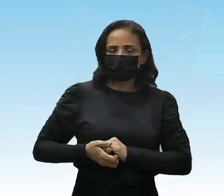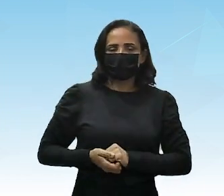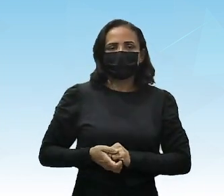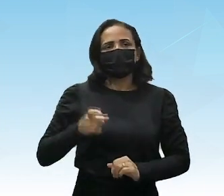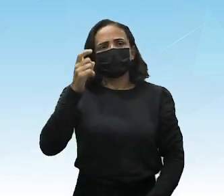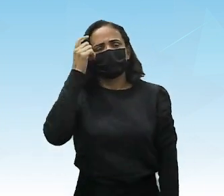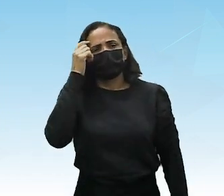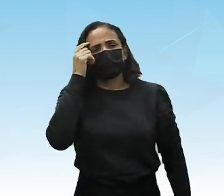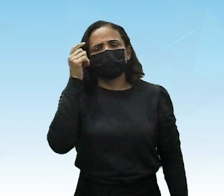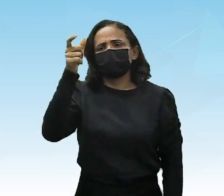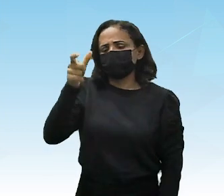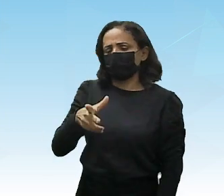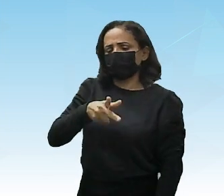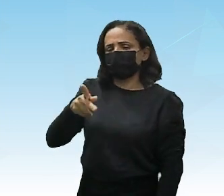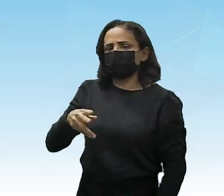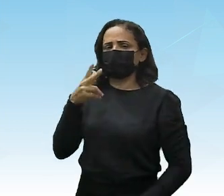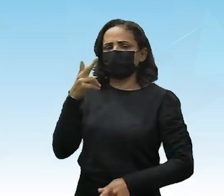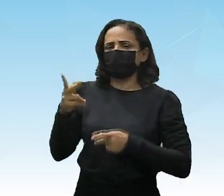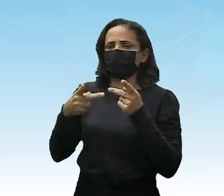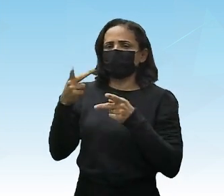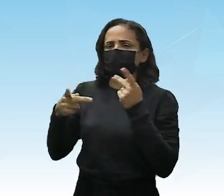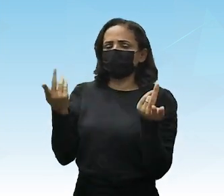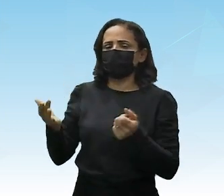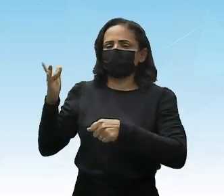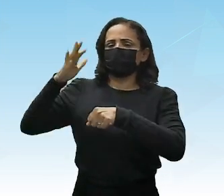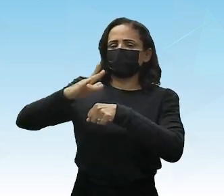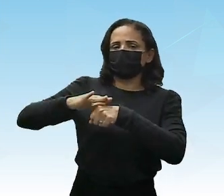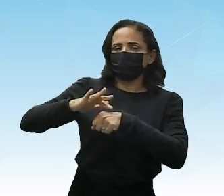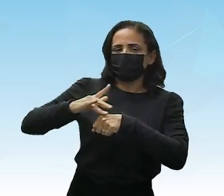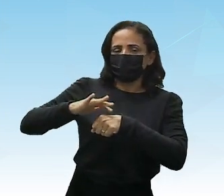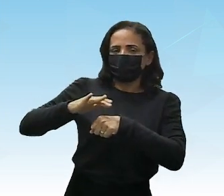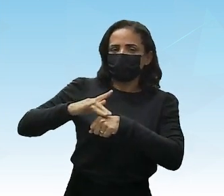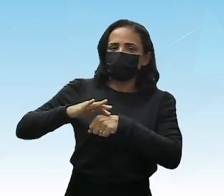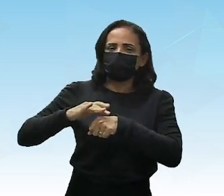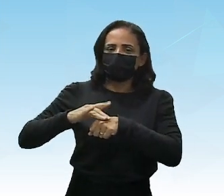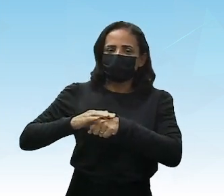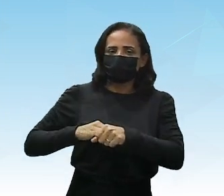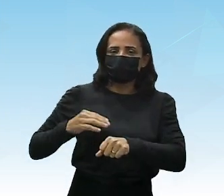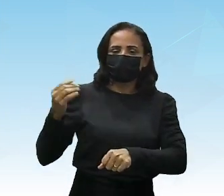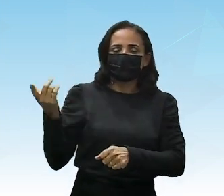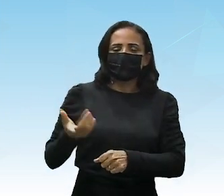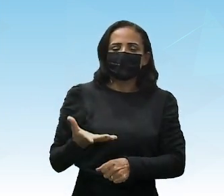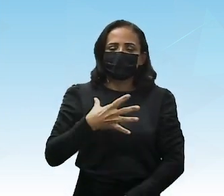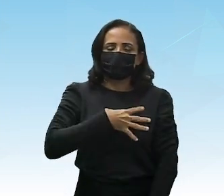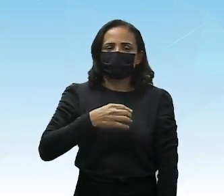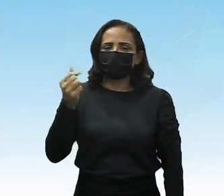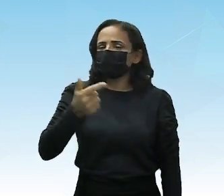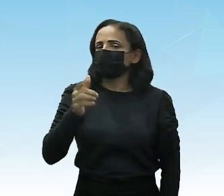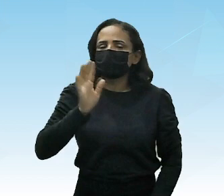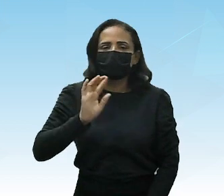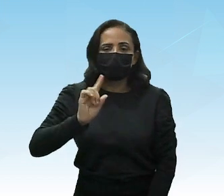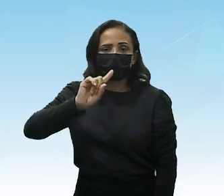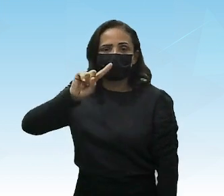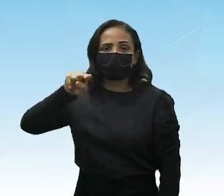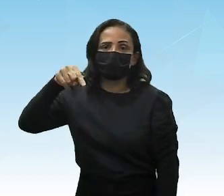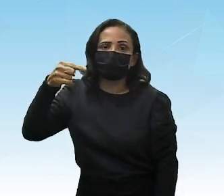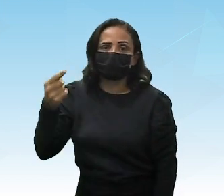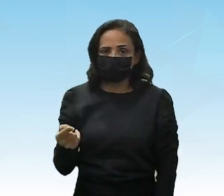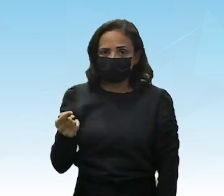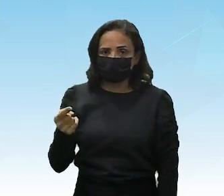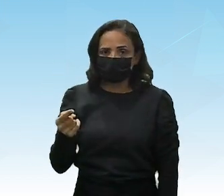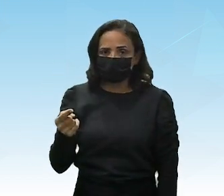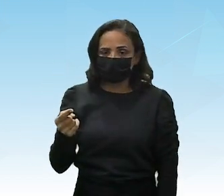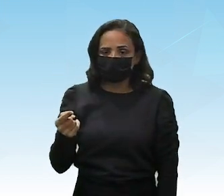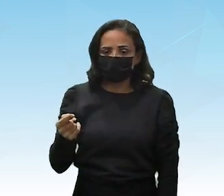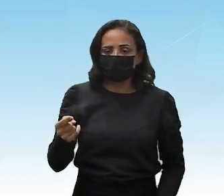gente, não, Andrei disse que a doença é no F2. É não, monstro, eu não disse isso não. Eu